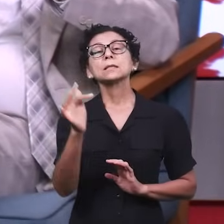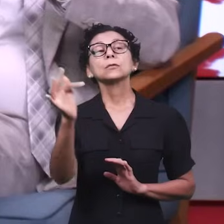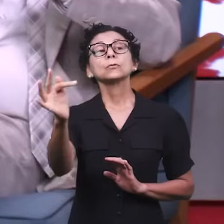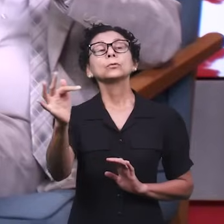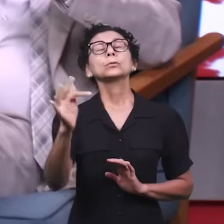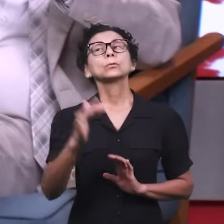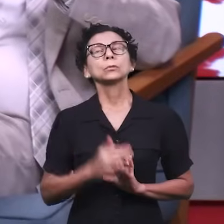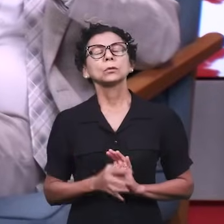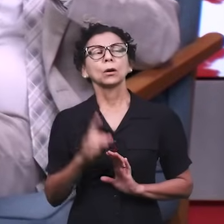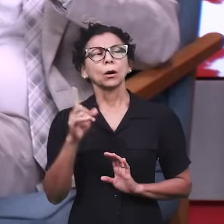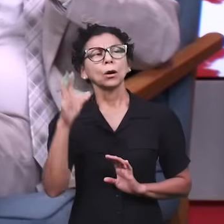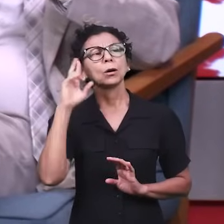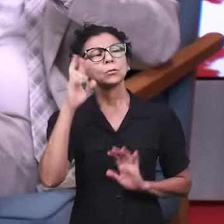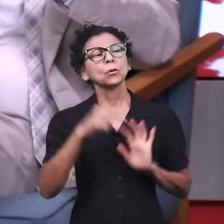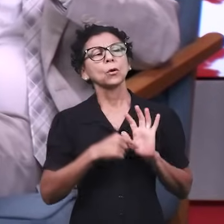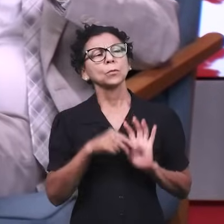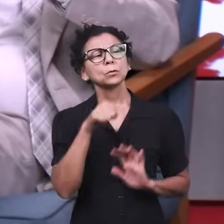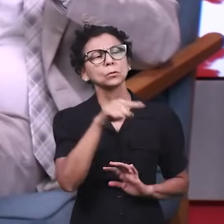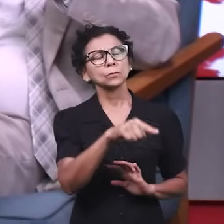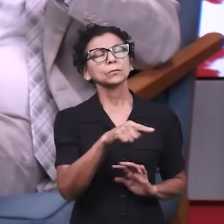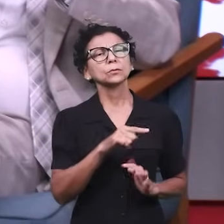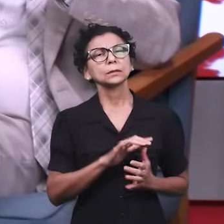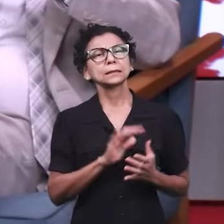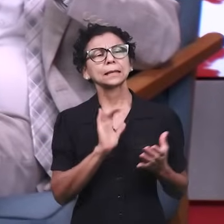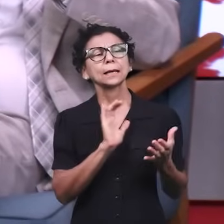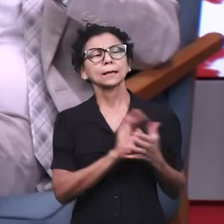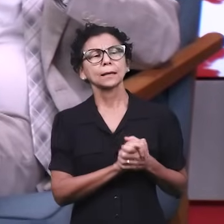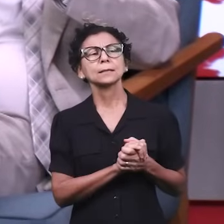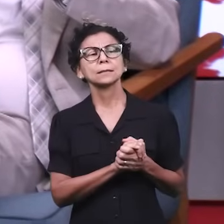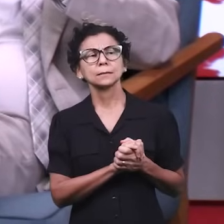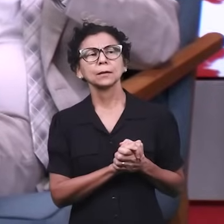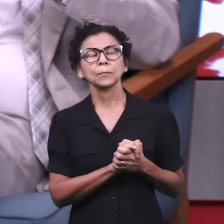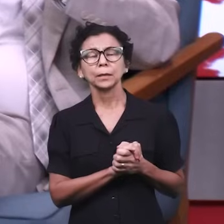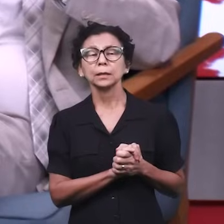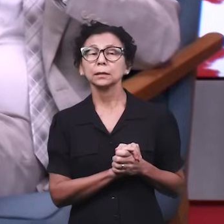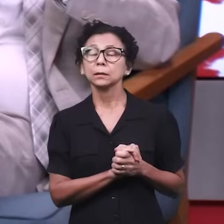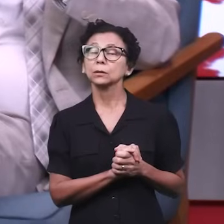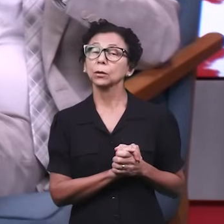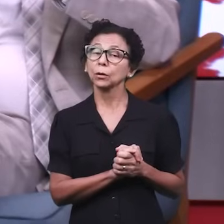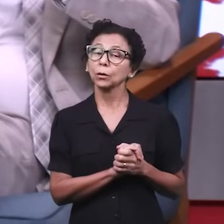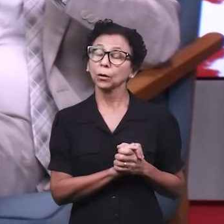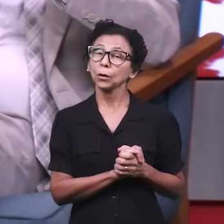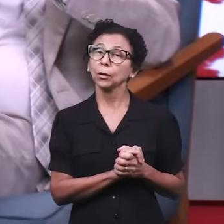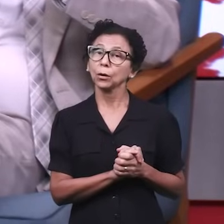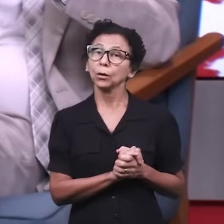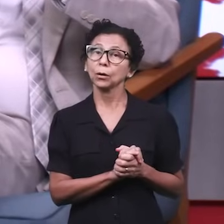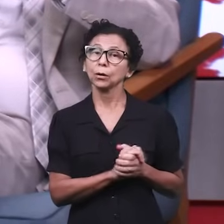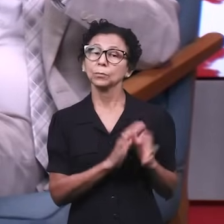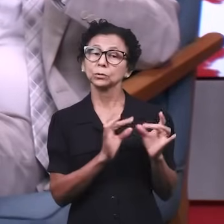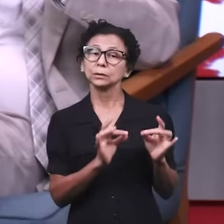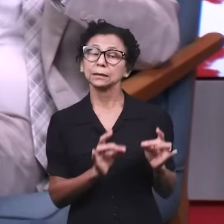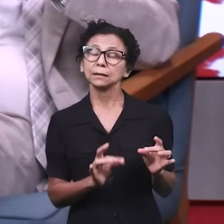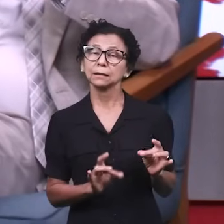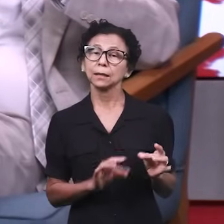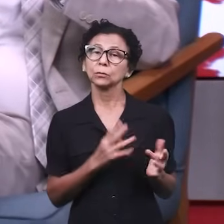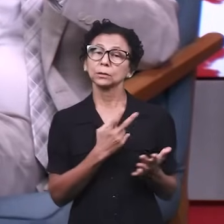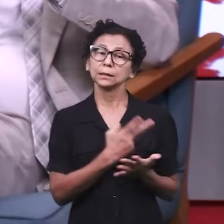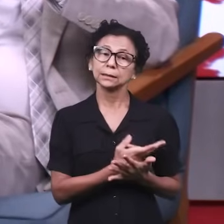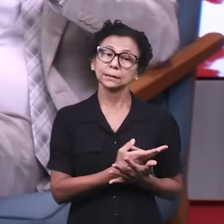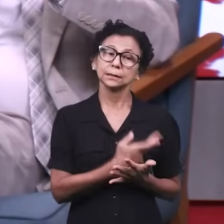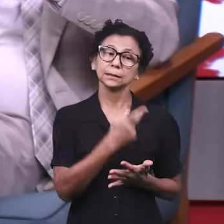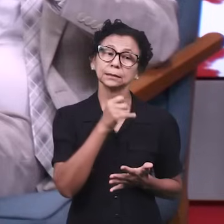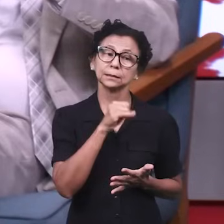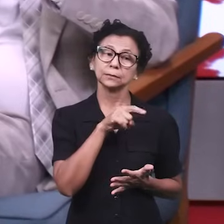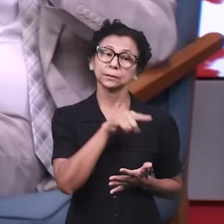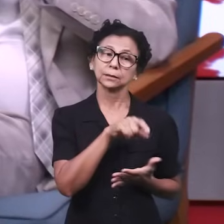o que acontecia. Olha, o Senhor mostrou você casado com esse rapaz e no casamento acontecia uma coisa assim, assim, o seu casamento